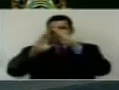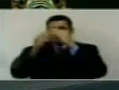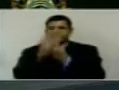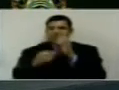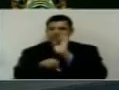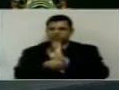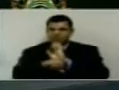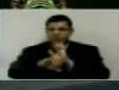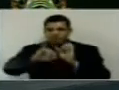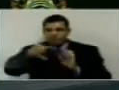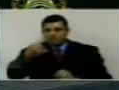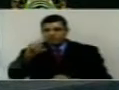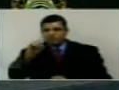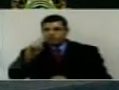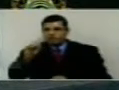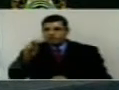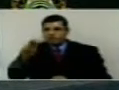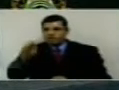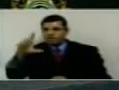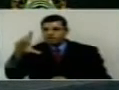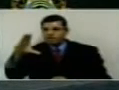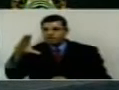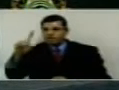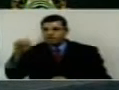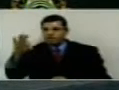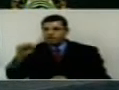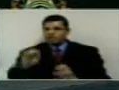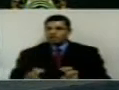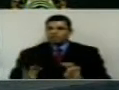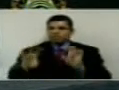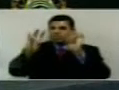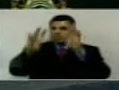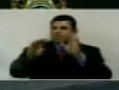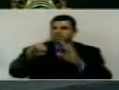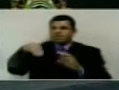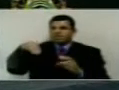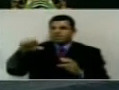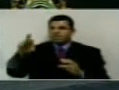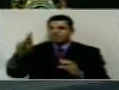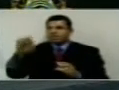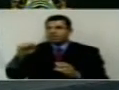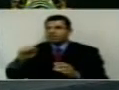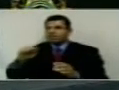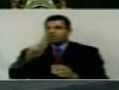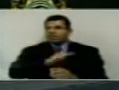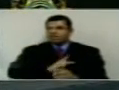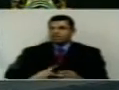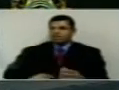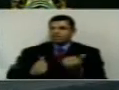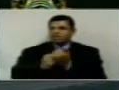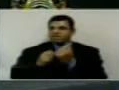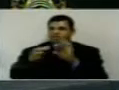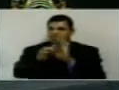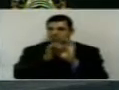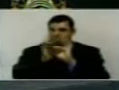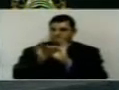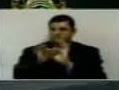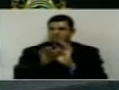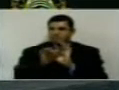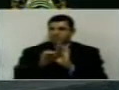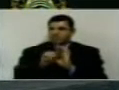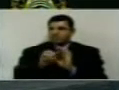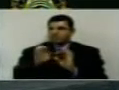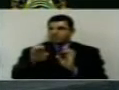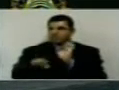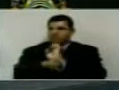Escola Estadual Josué Cláudio de Souza, em especial a Maiara Alves, que é vice-presidente da União Estadual